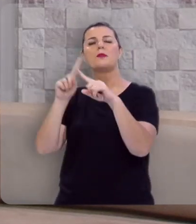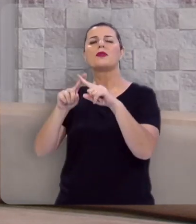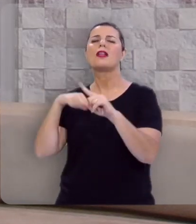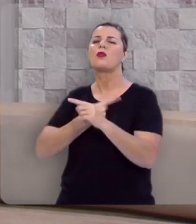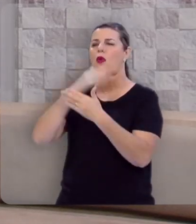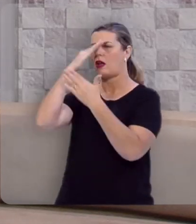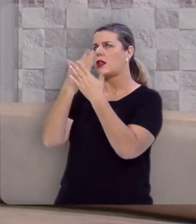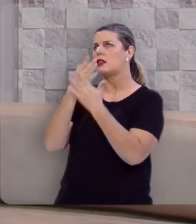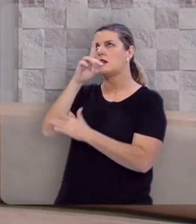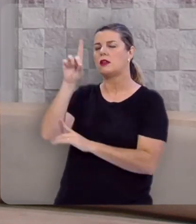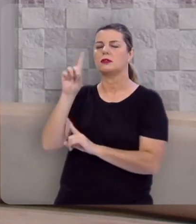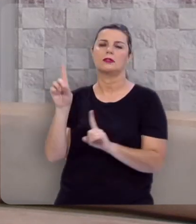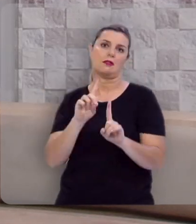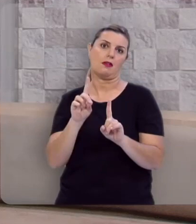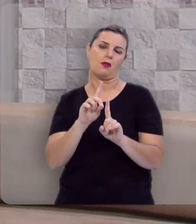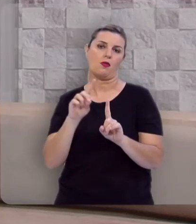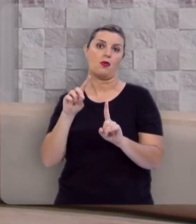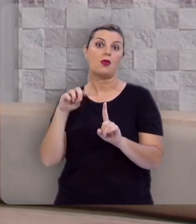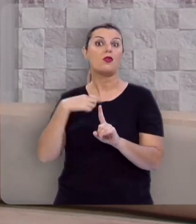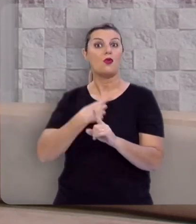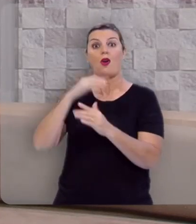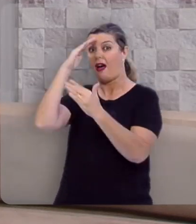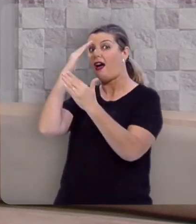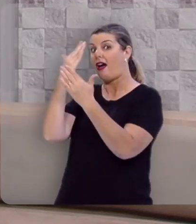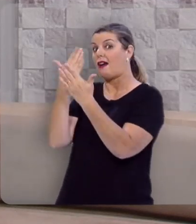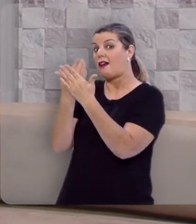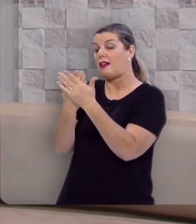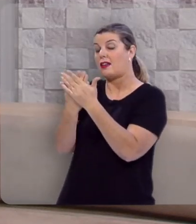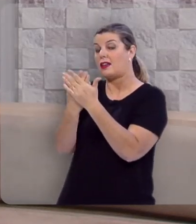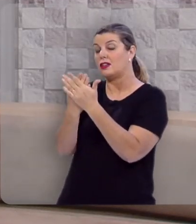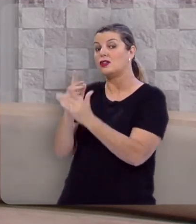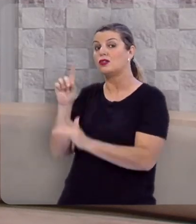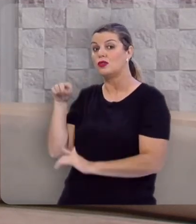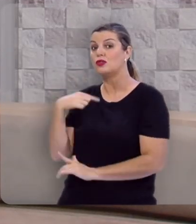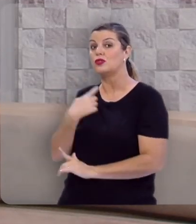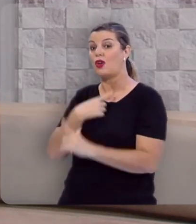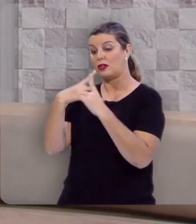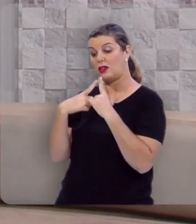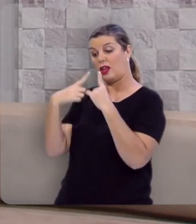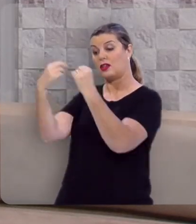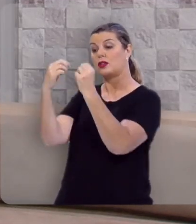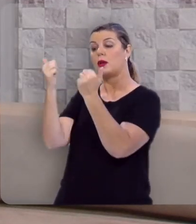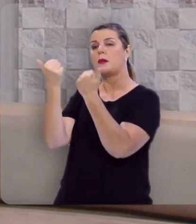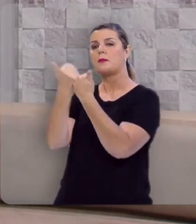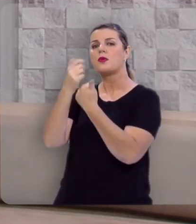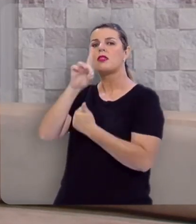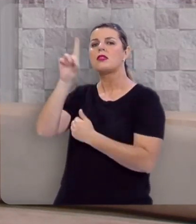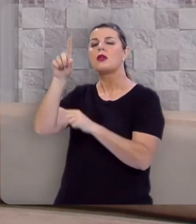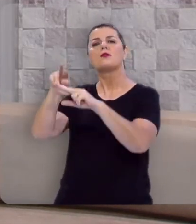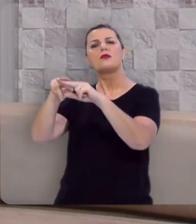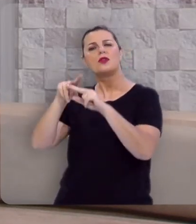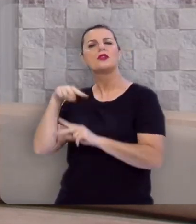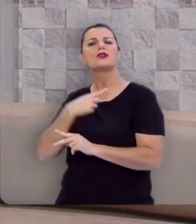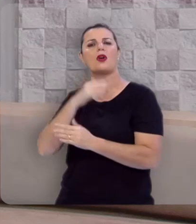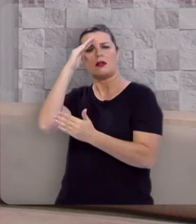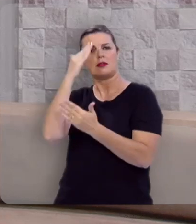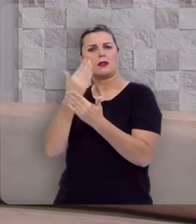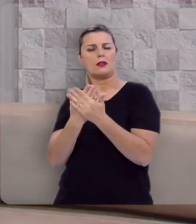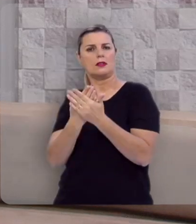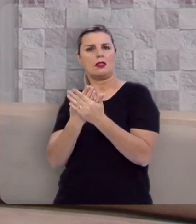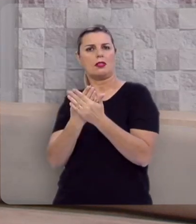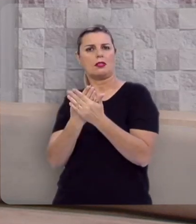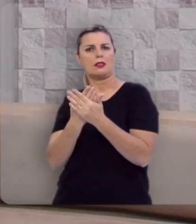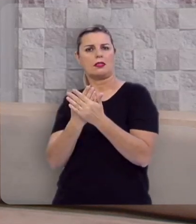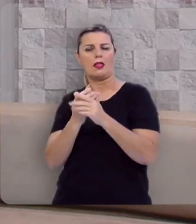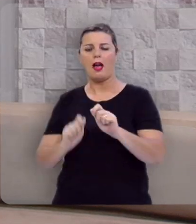porque cremos. Nós cremos, nós fomos escolhidos por Deus, por isso cremos. Está